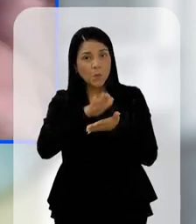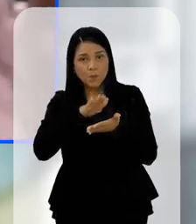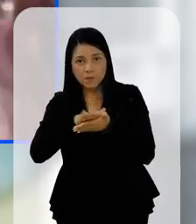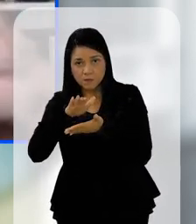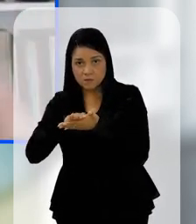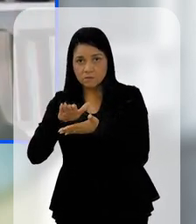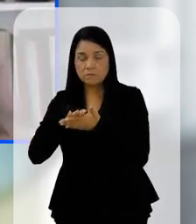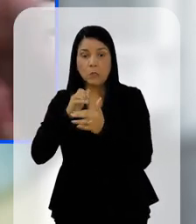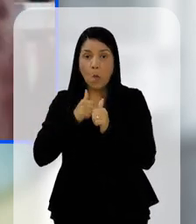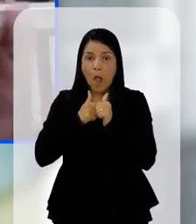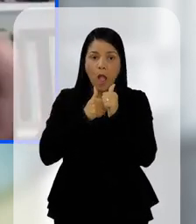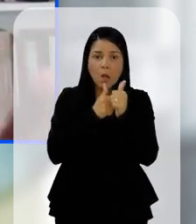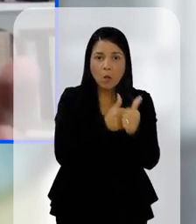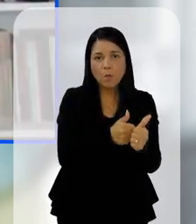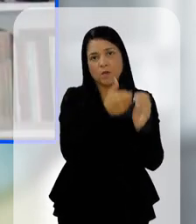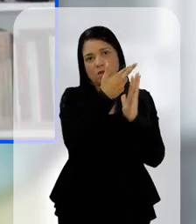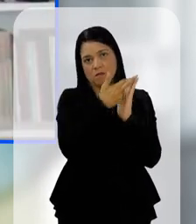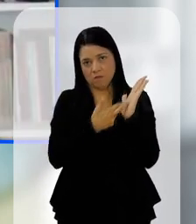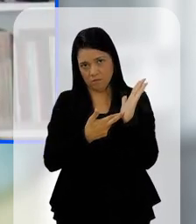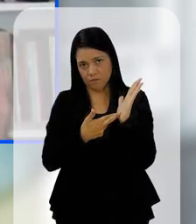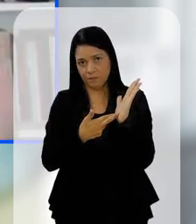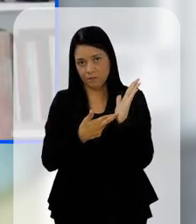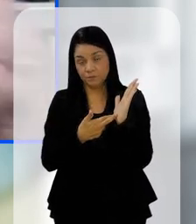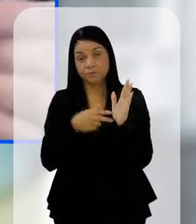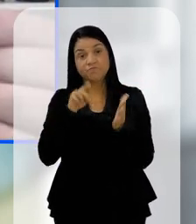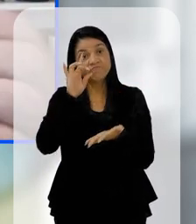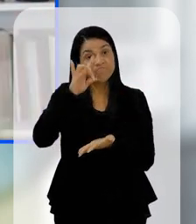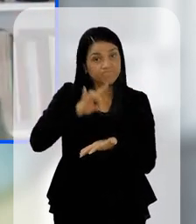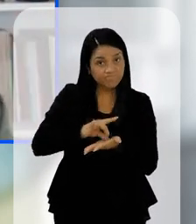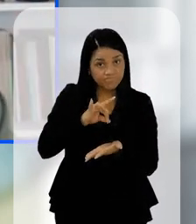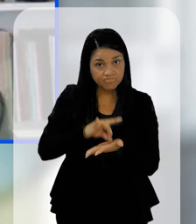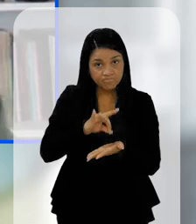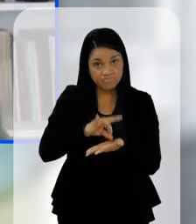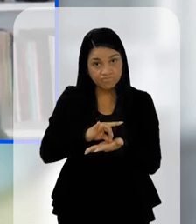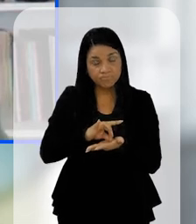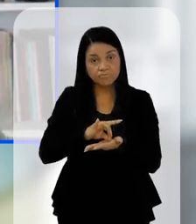as primeiras que vão saindo. Então, eu vou acompanhando isso. E, na verdade,